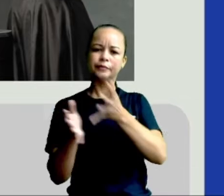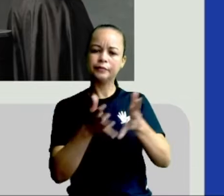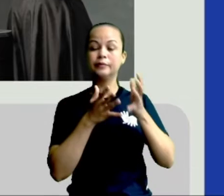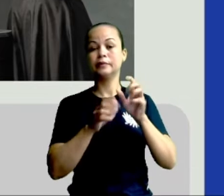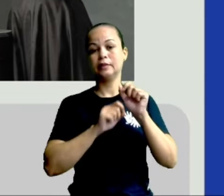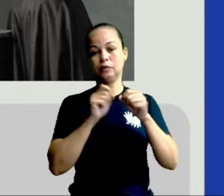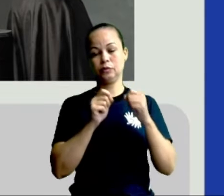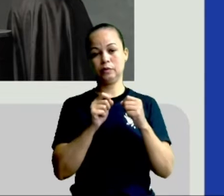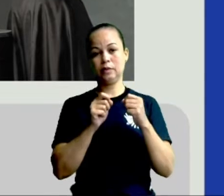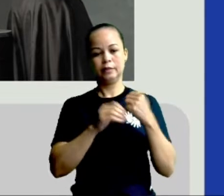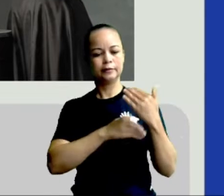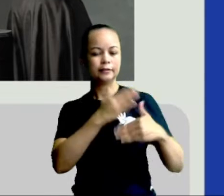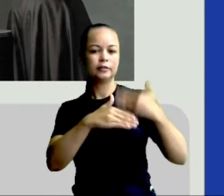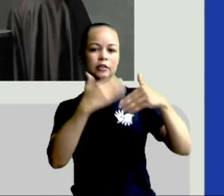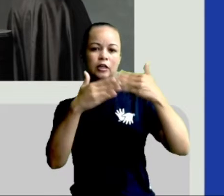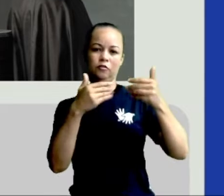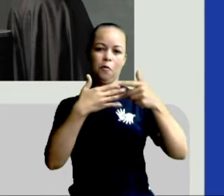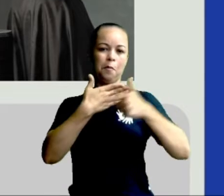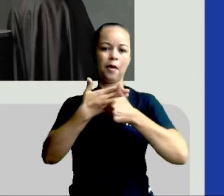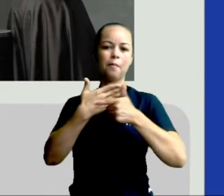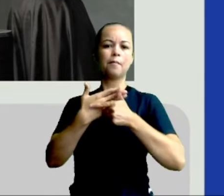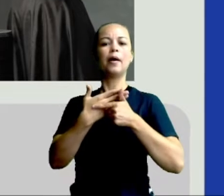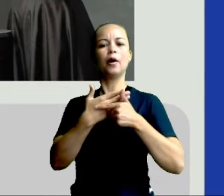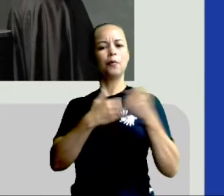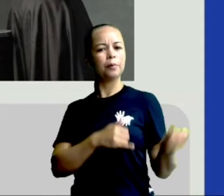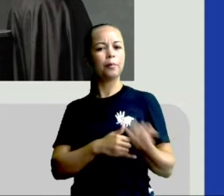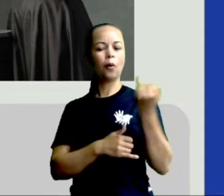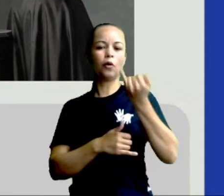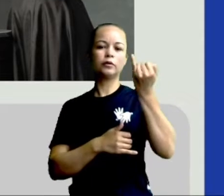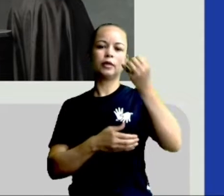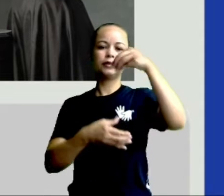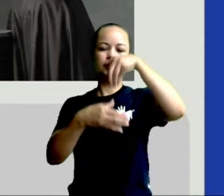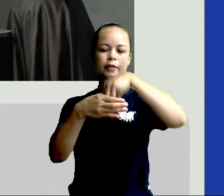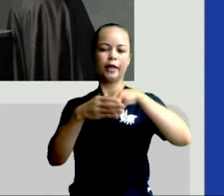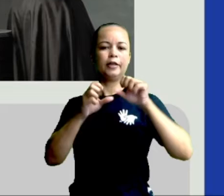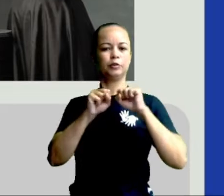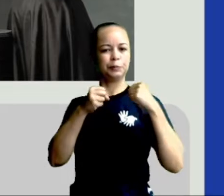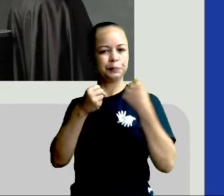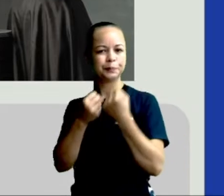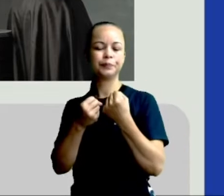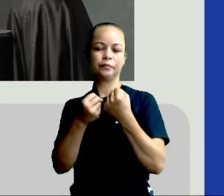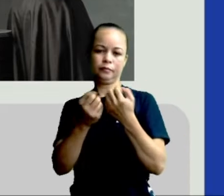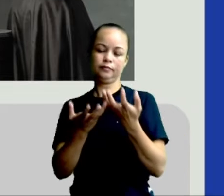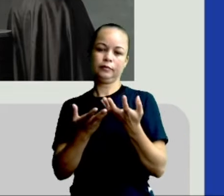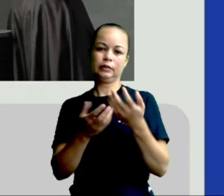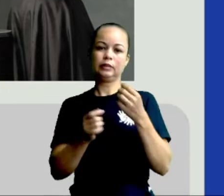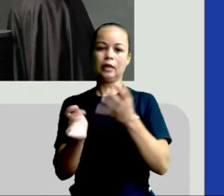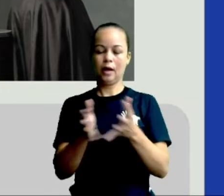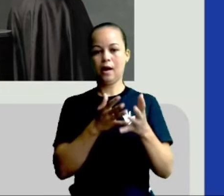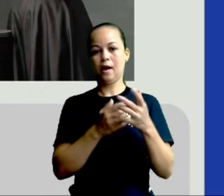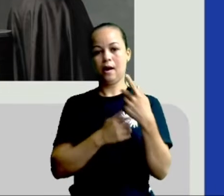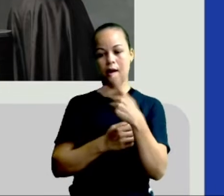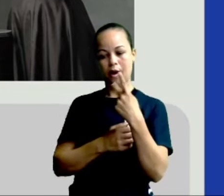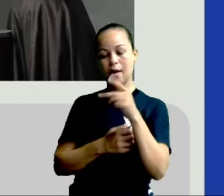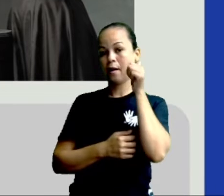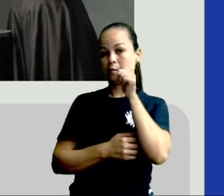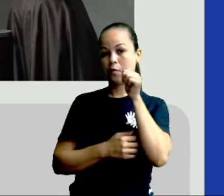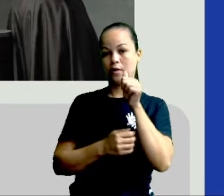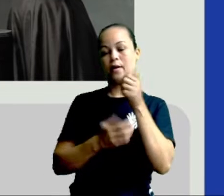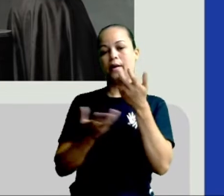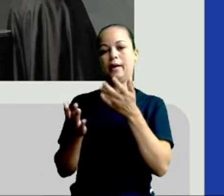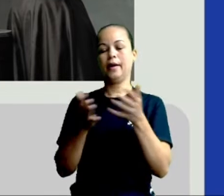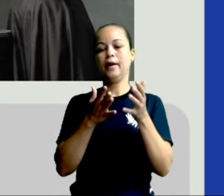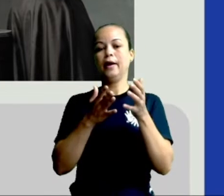papel relevante dentro da sociedade. Então, a química, a Marie Curie, ela